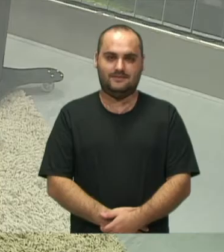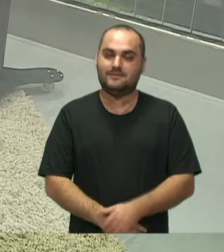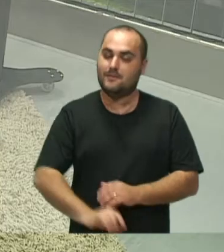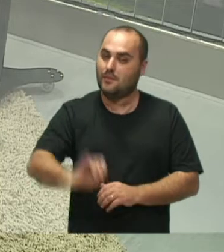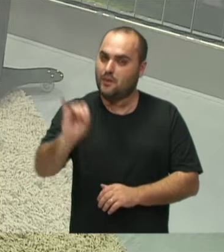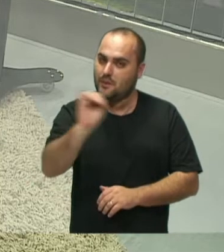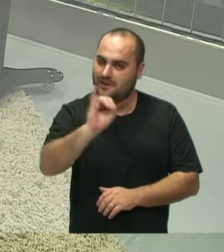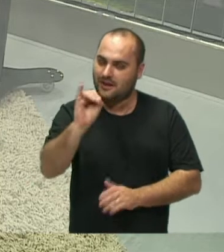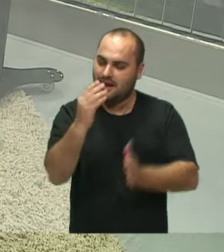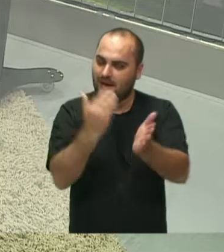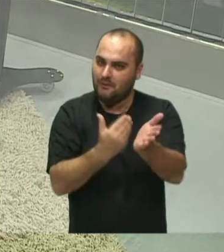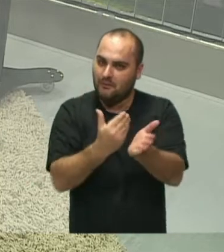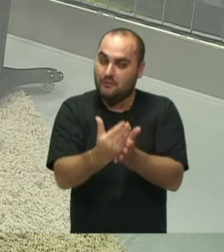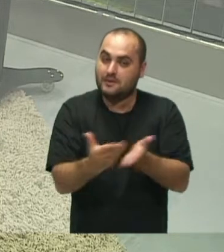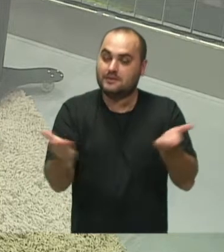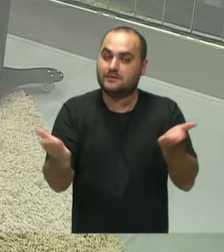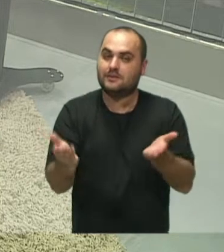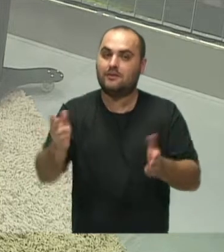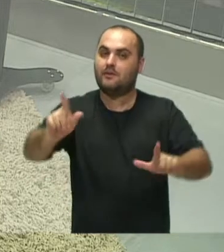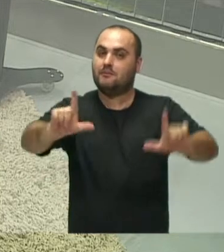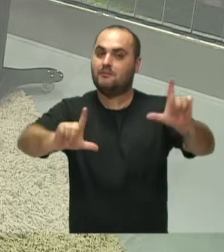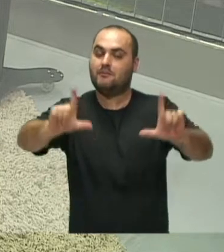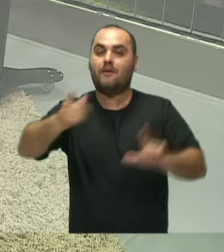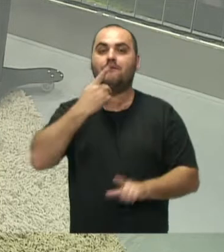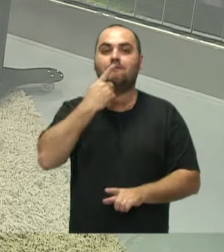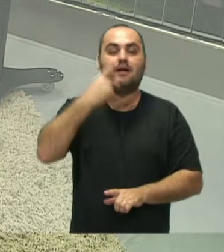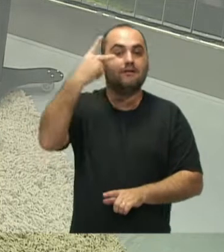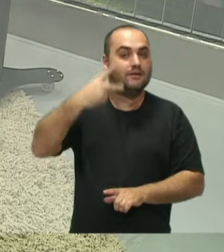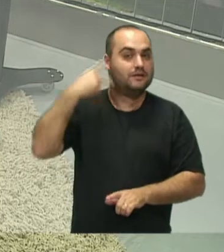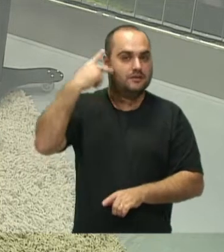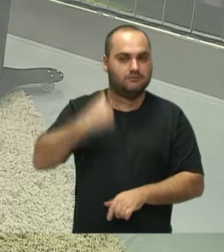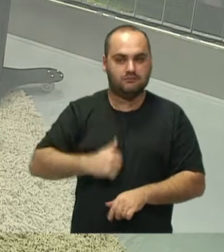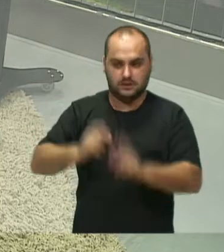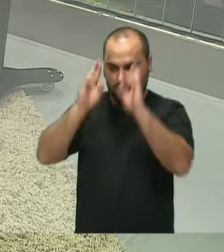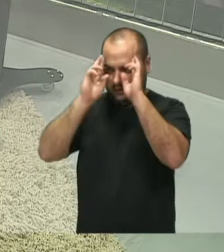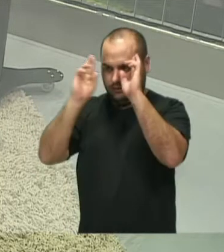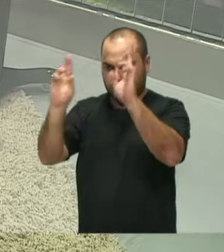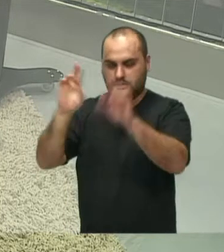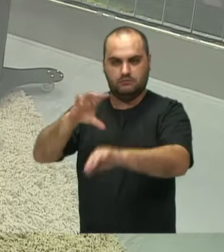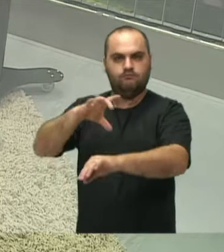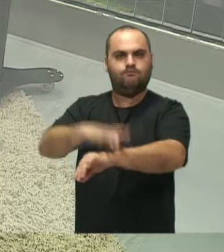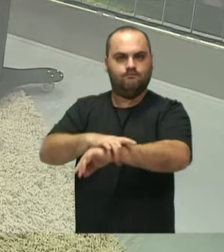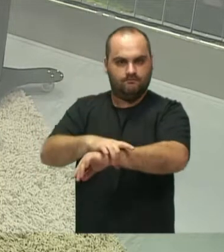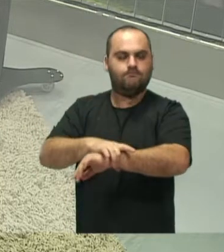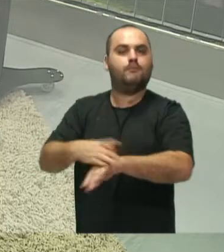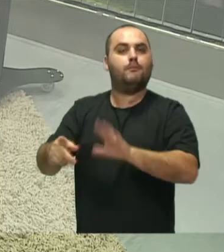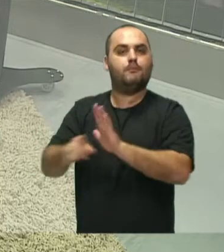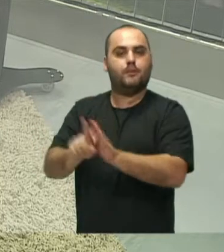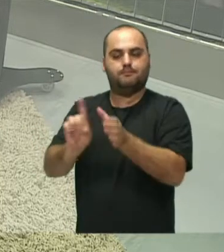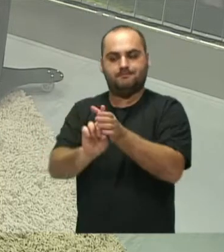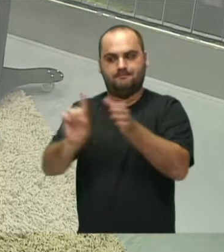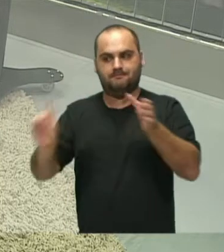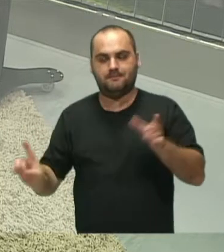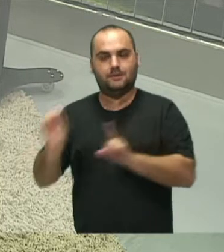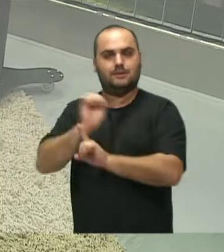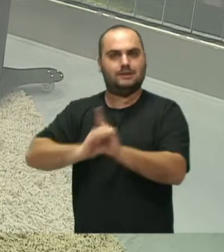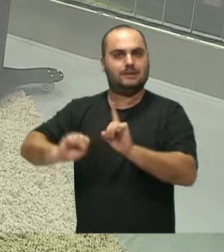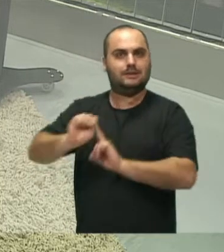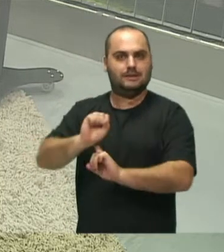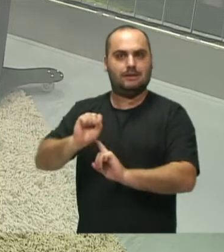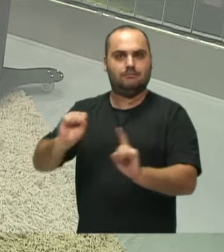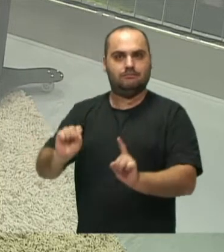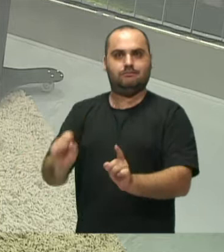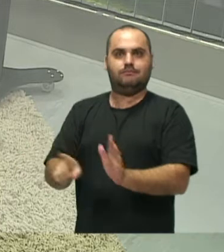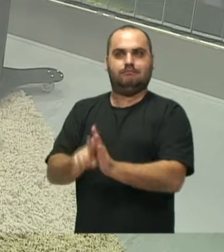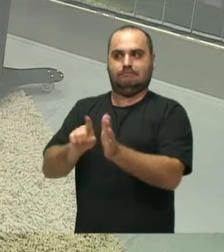o Olá estamos começando o programa Fala vereador em respeito às medidas de segurança as medidas de isolamento Social motivadas pela